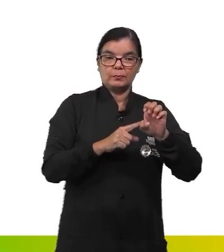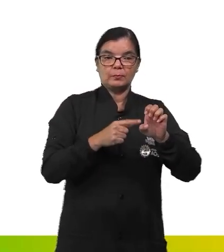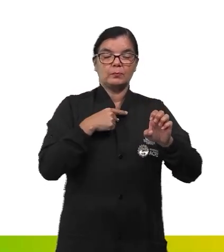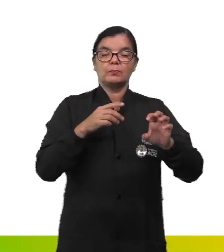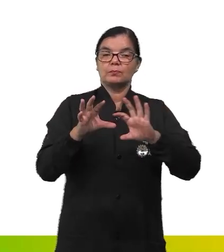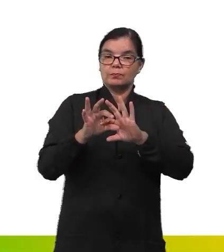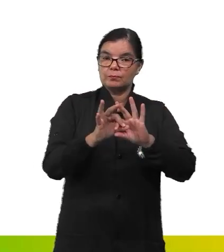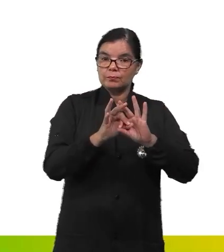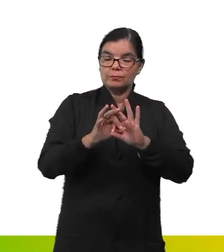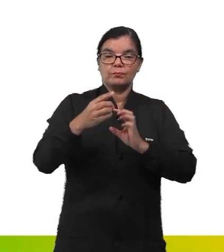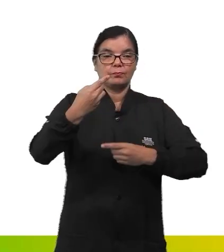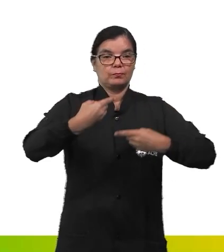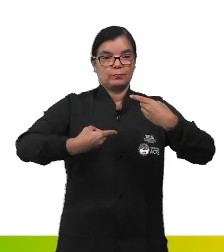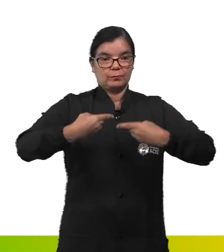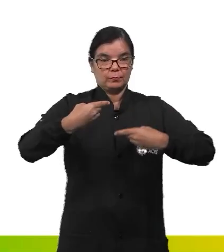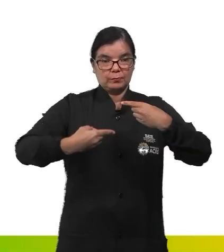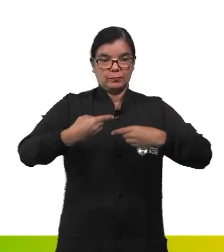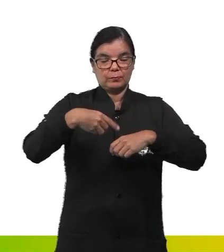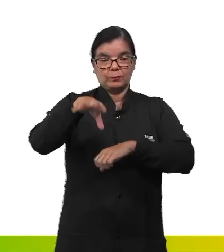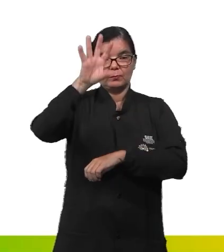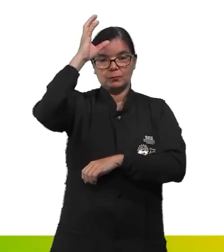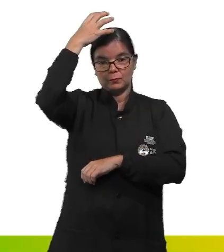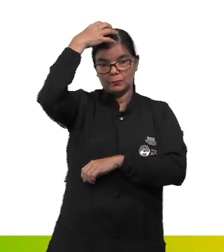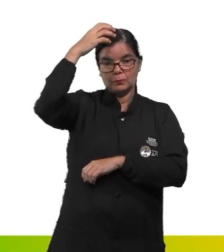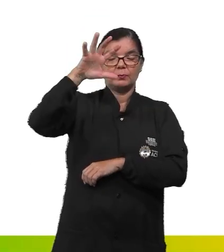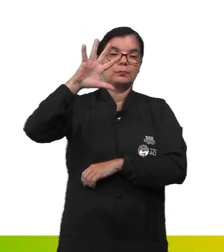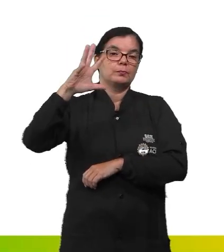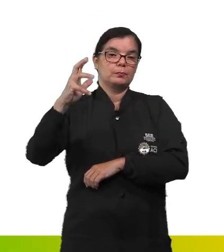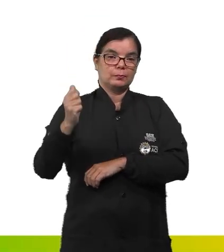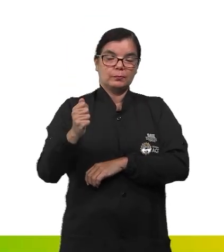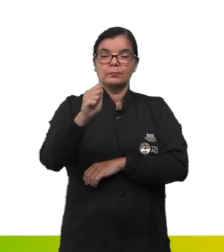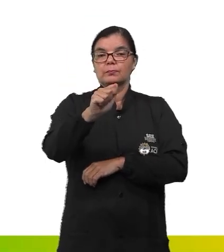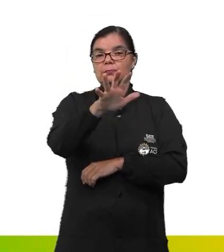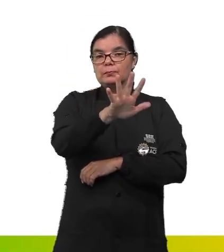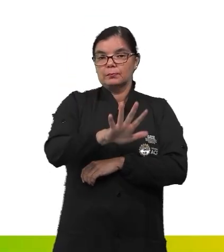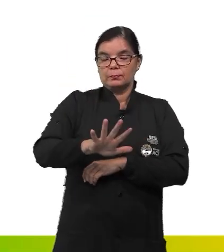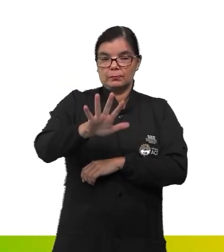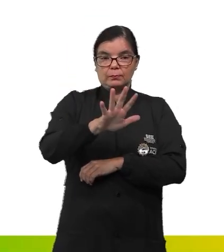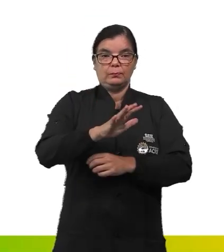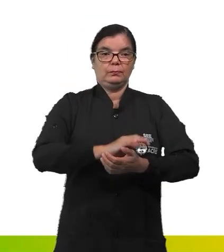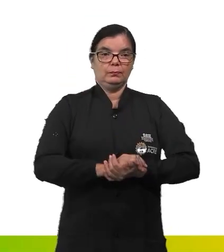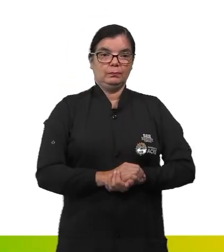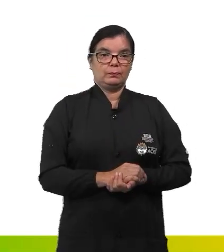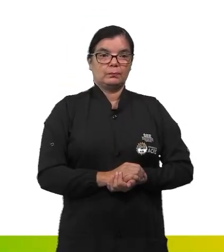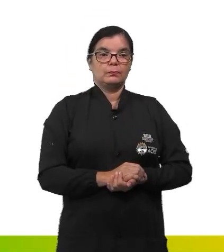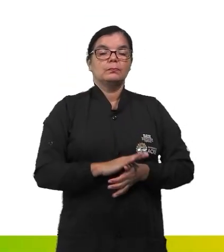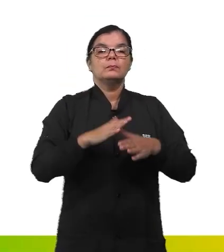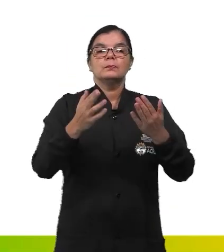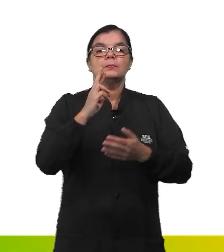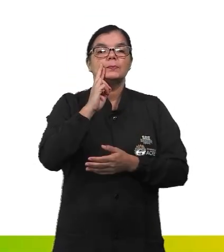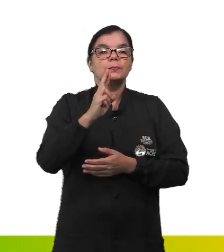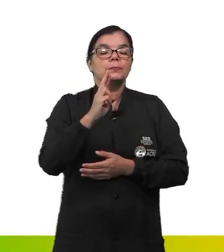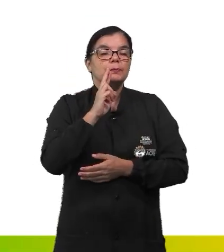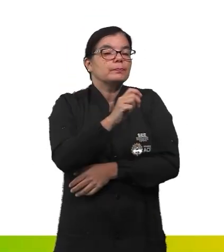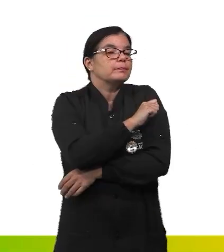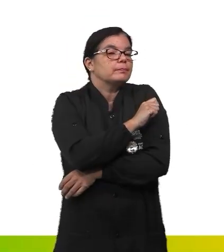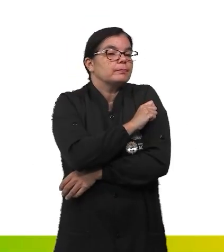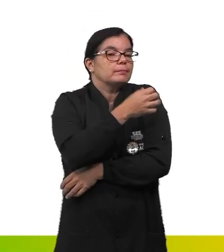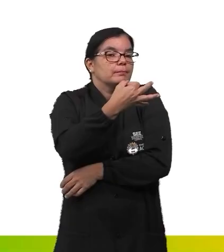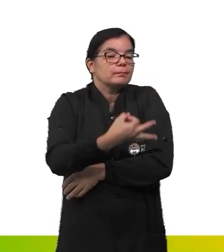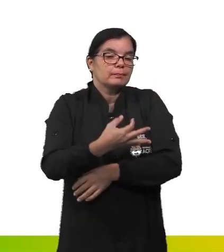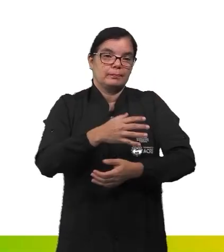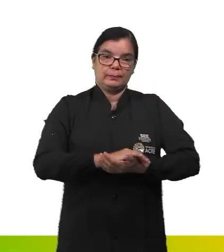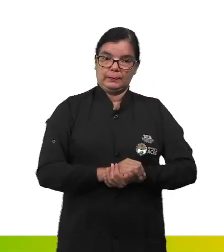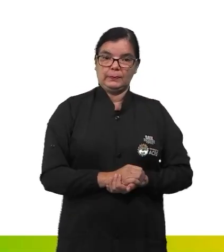E. Construir alianças políticas com reinos africanos e asiáticos. Qual é a alternativa certa, alunos?